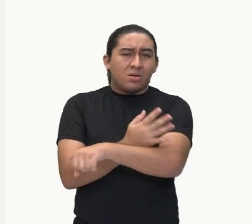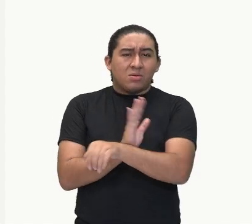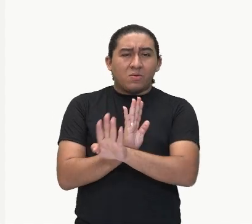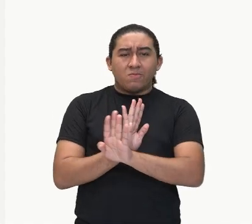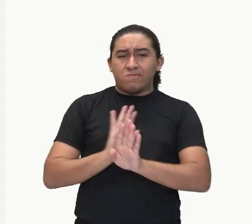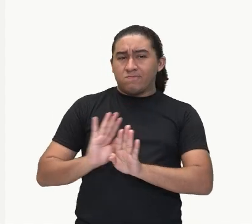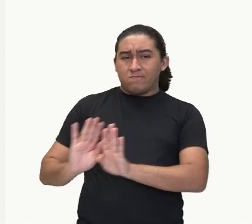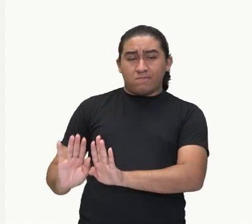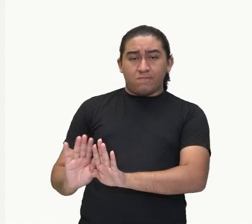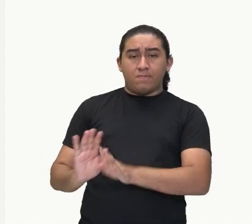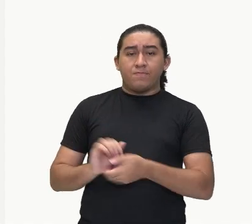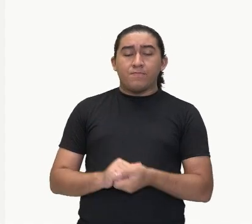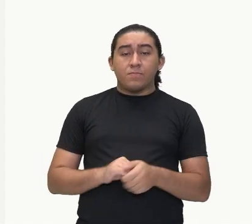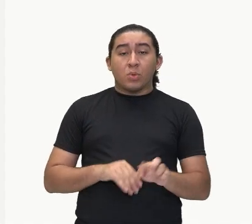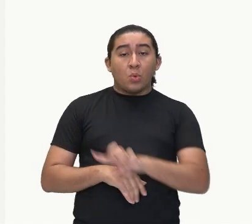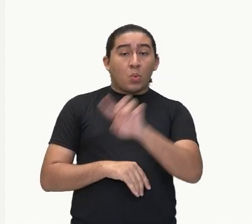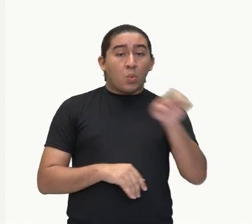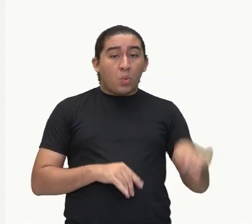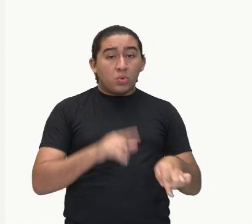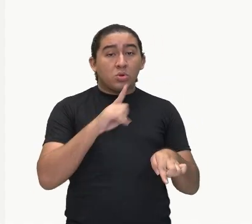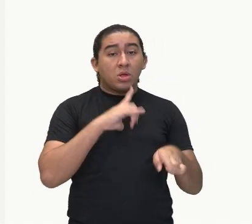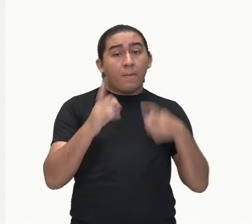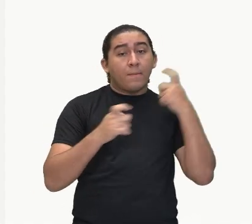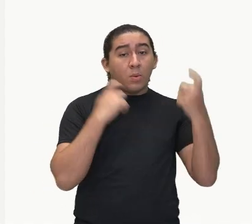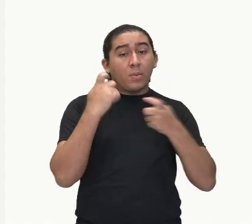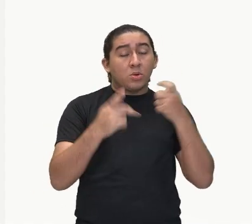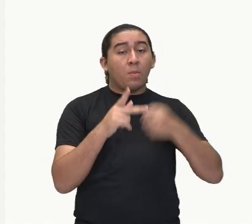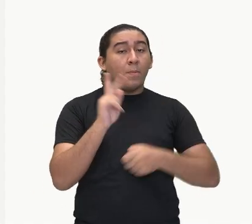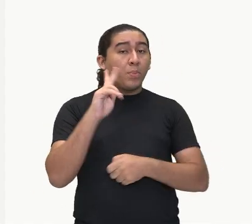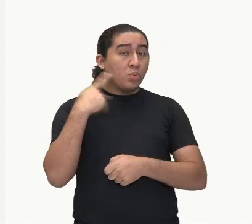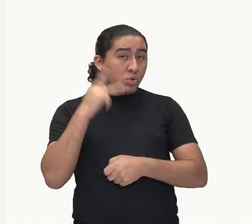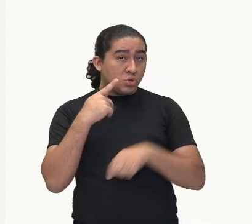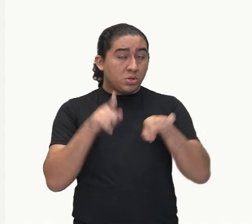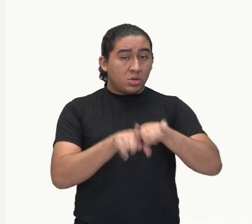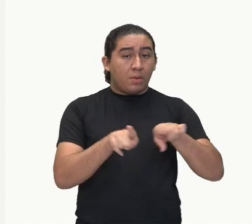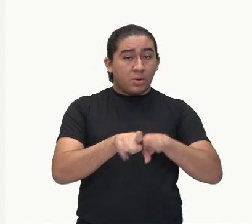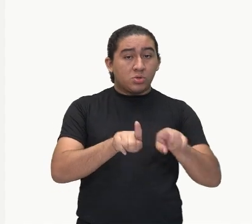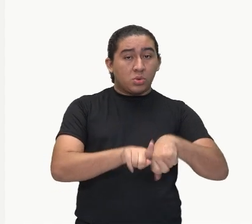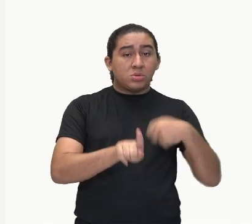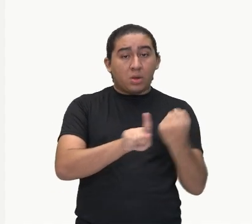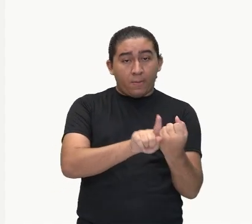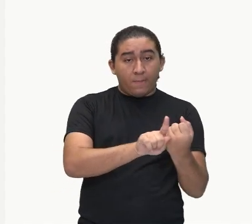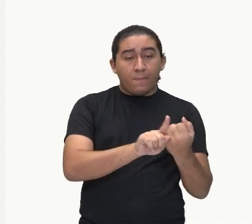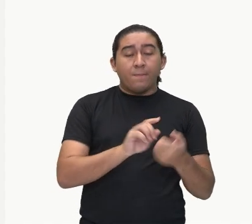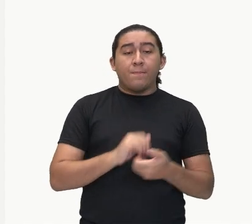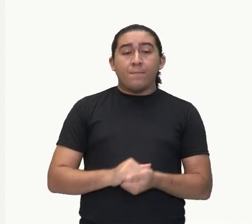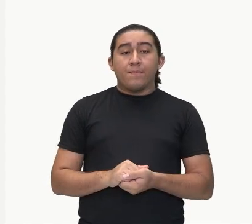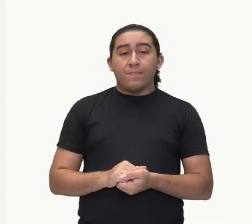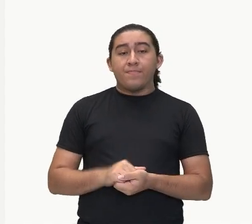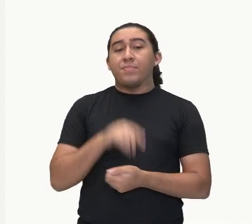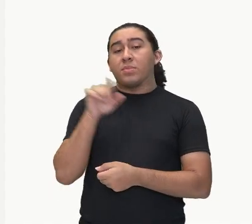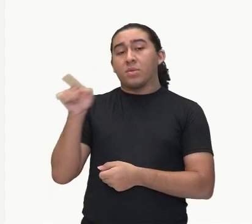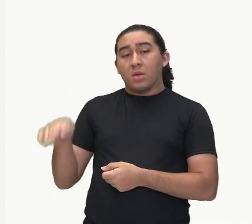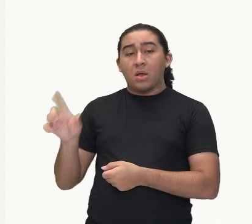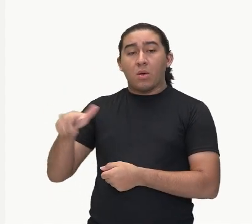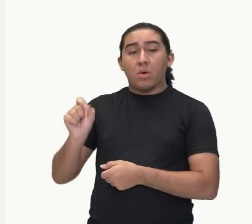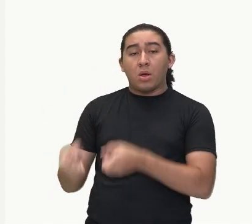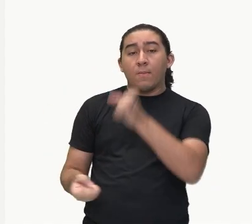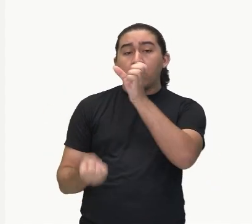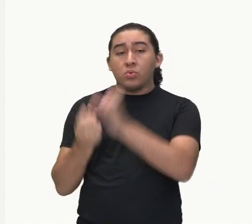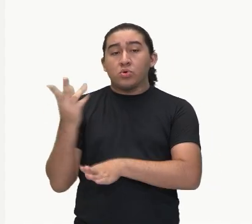no naturalismo, preocupações políticas e sociais. No realismo, reproduz